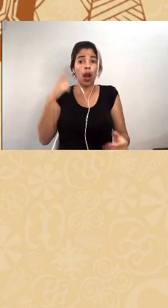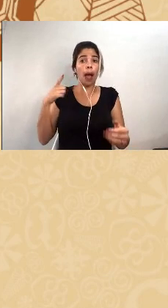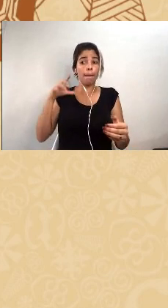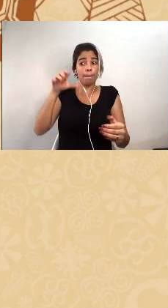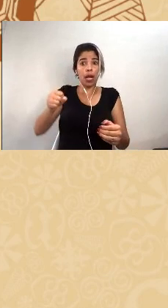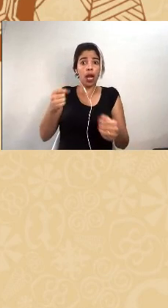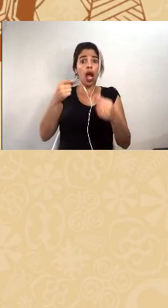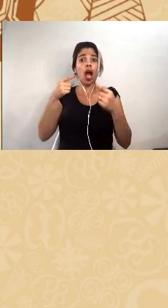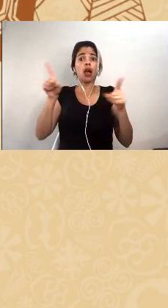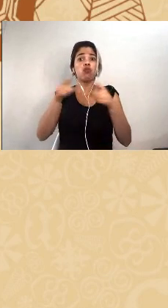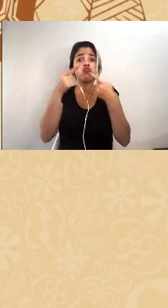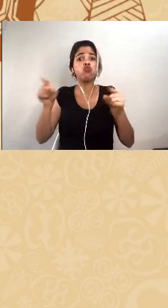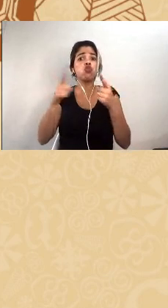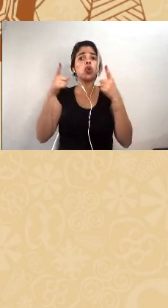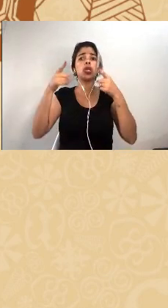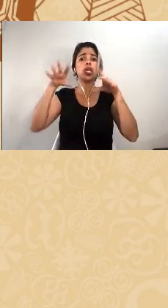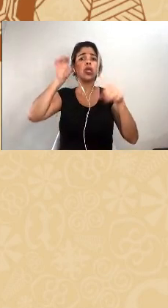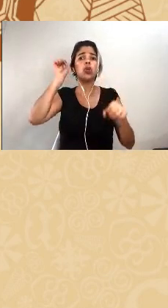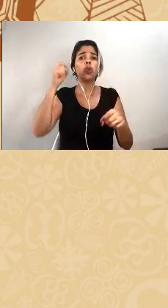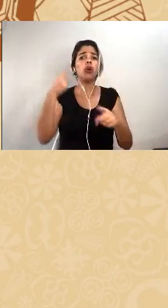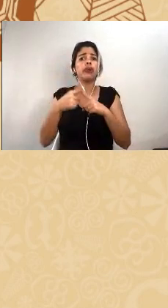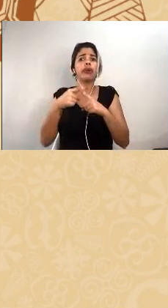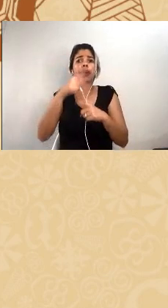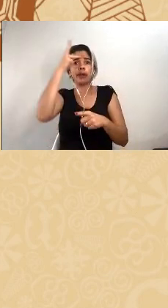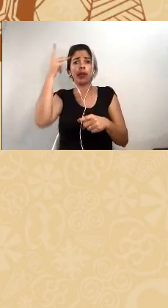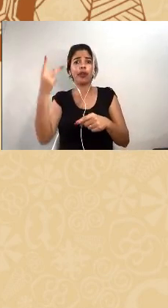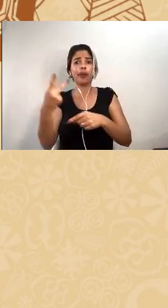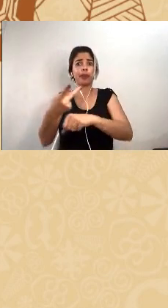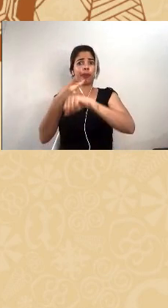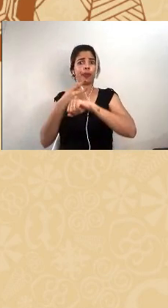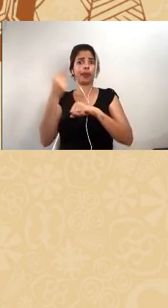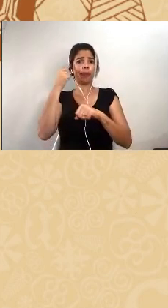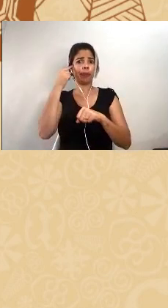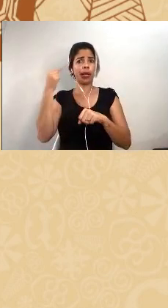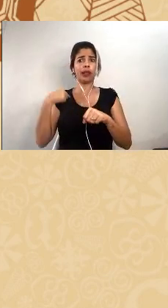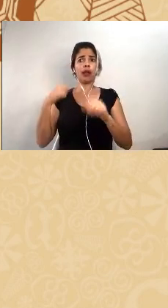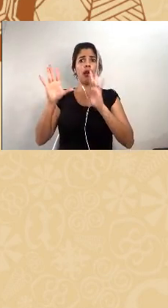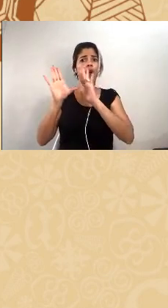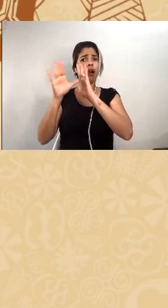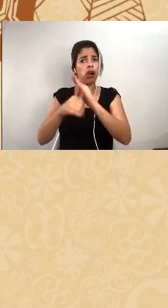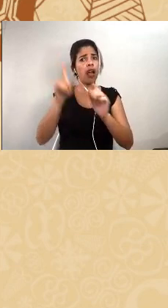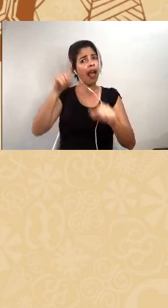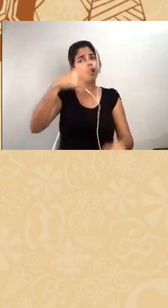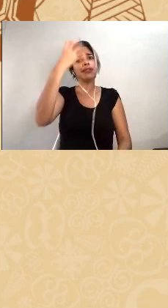vem aqui para poder me tratar como se eu fosse um bandido. É sério, isso é sério.